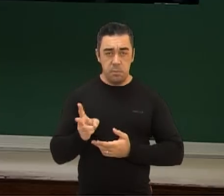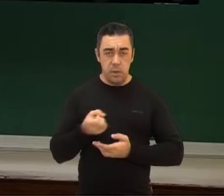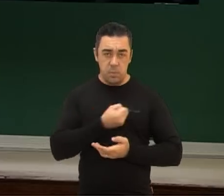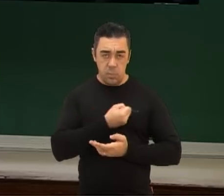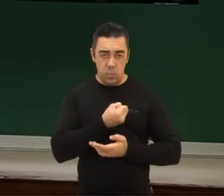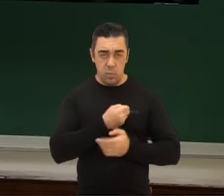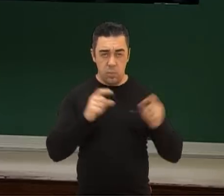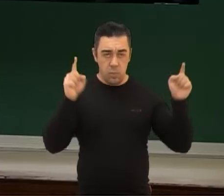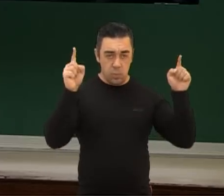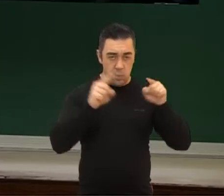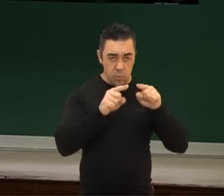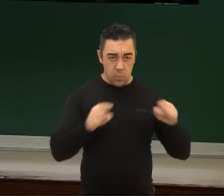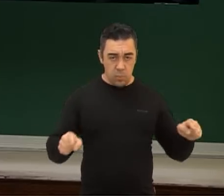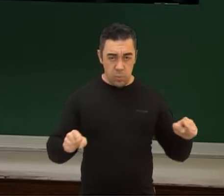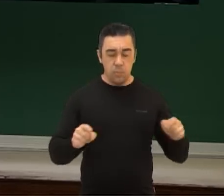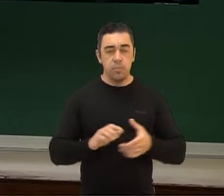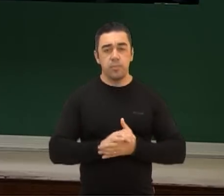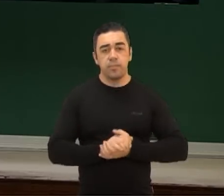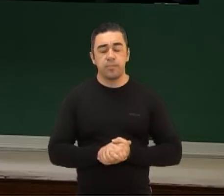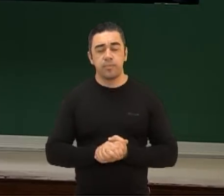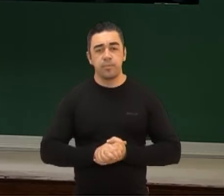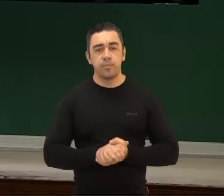mesma medida, beleza?